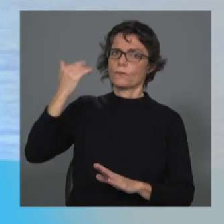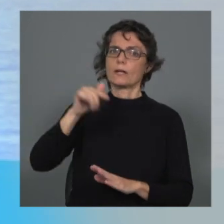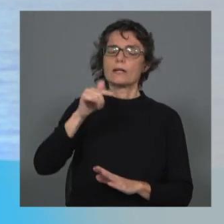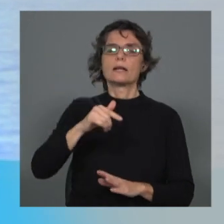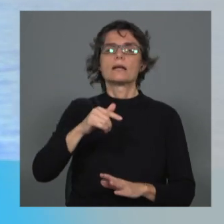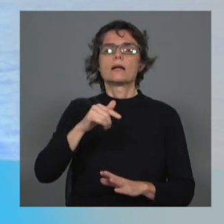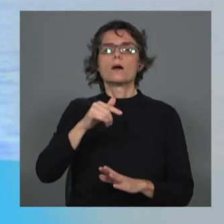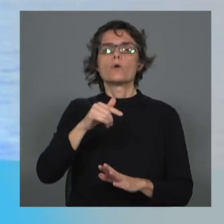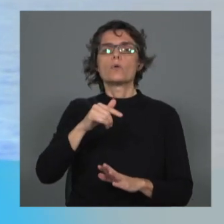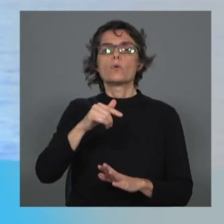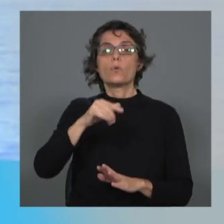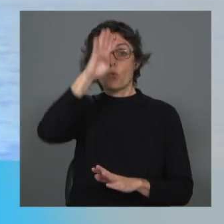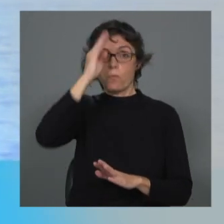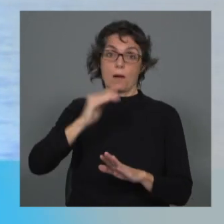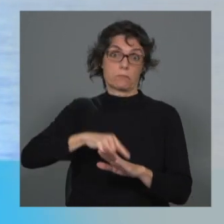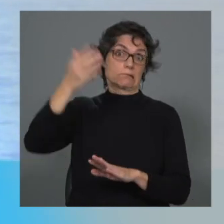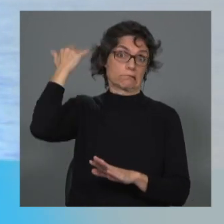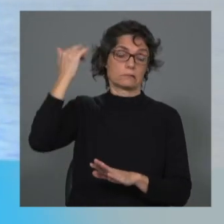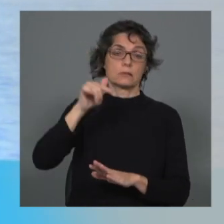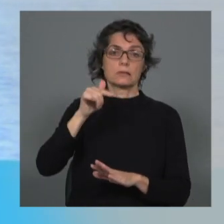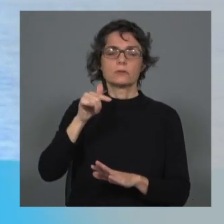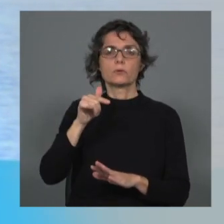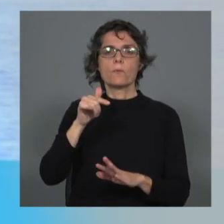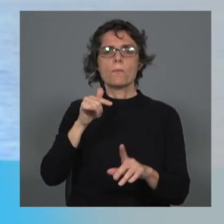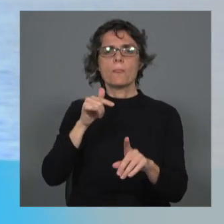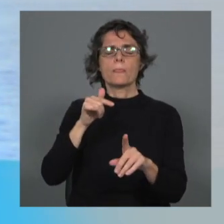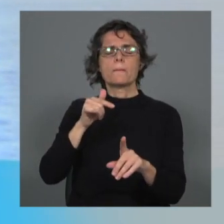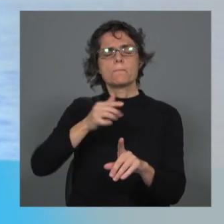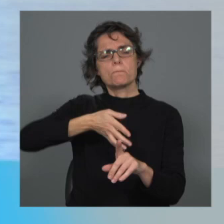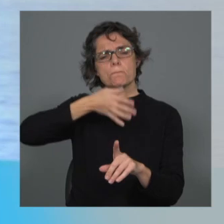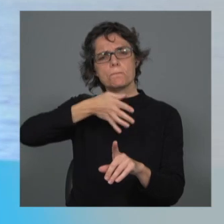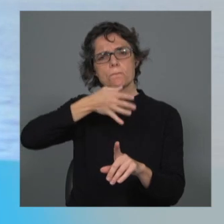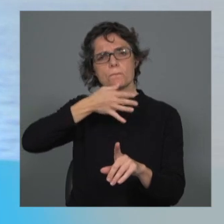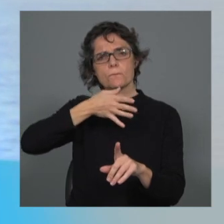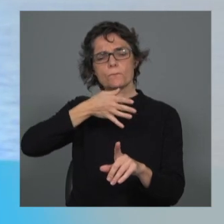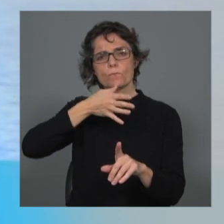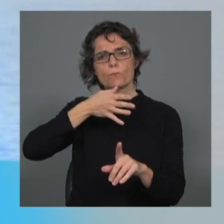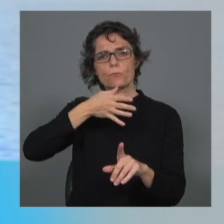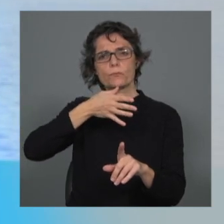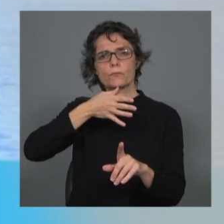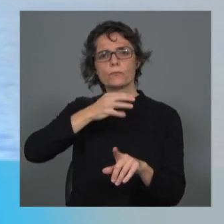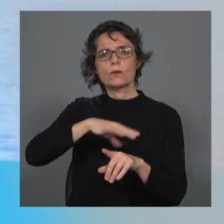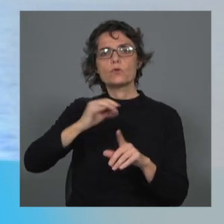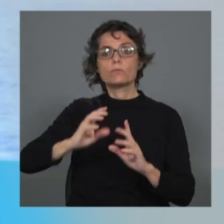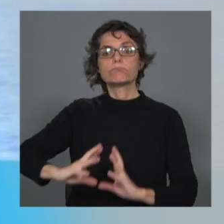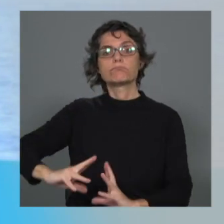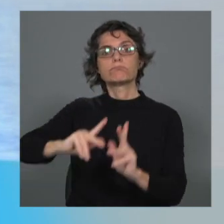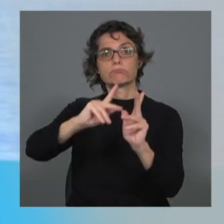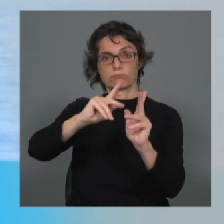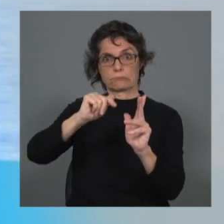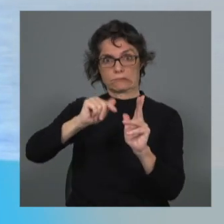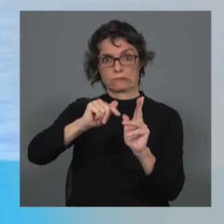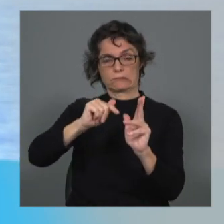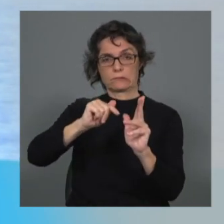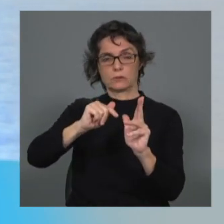VI, nessa altura, teve a oportunidade de salientar que o desenvolvimento é o novo